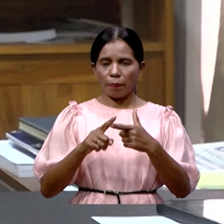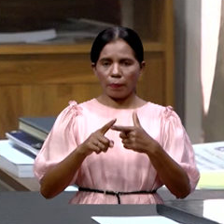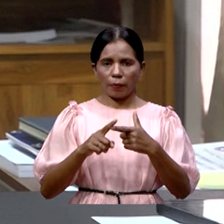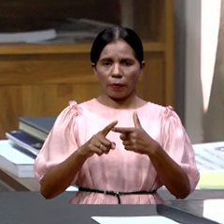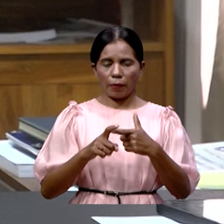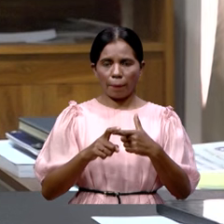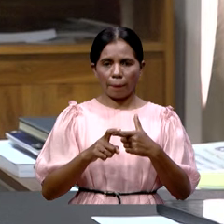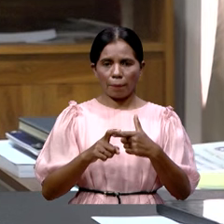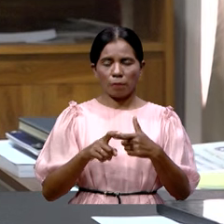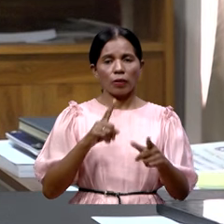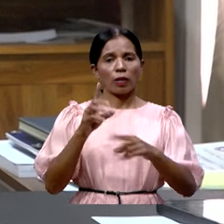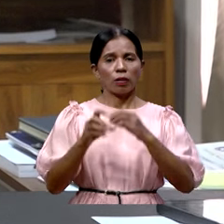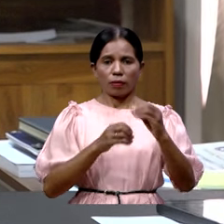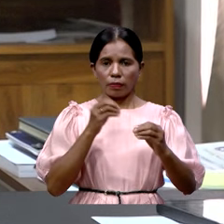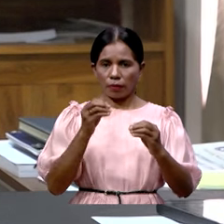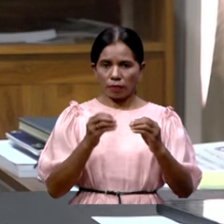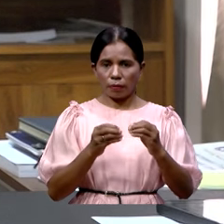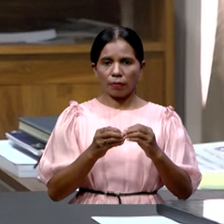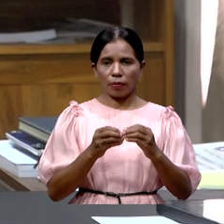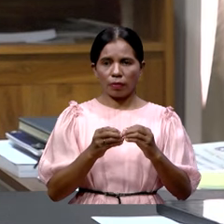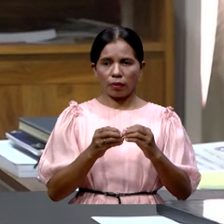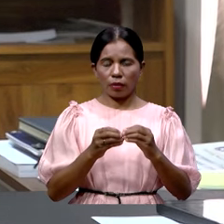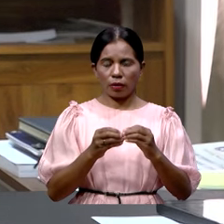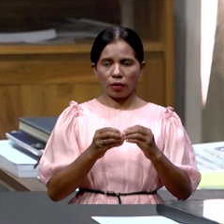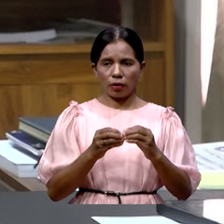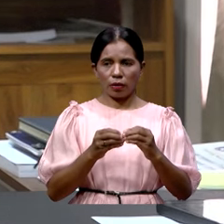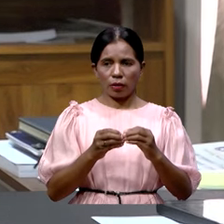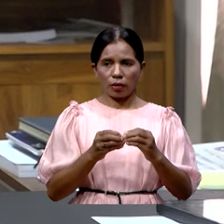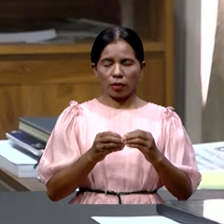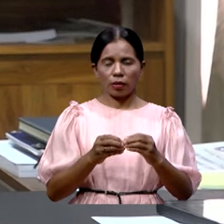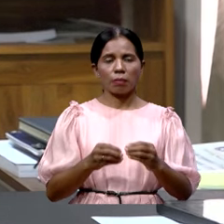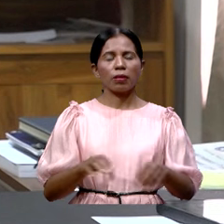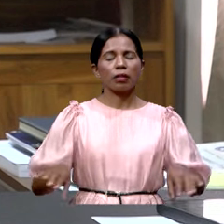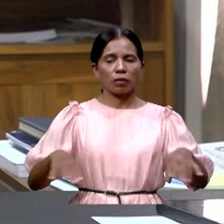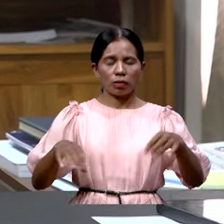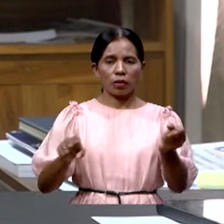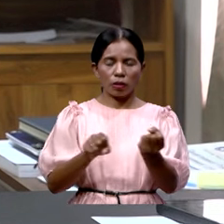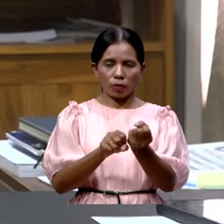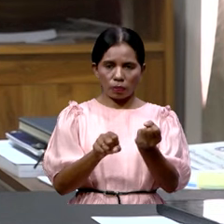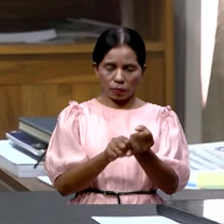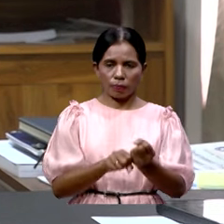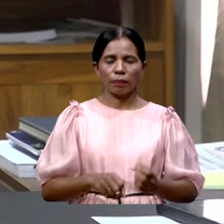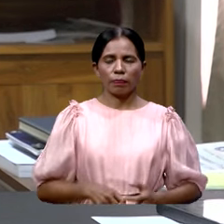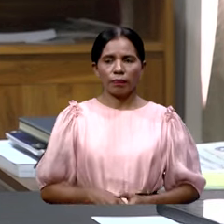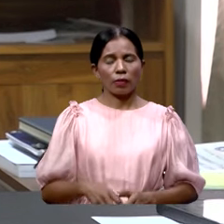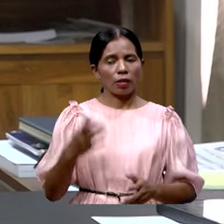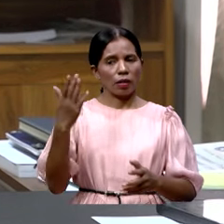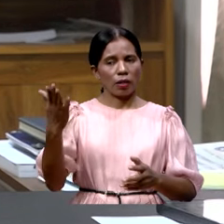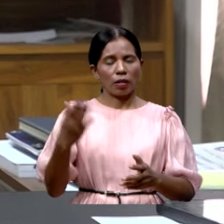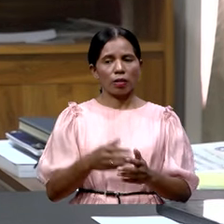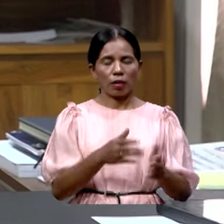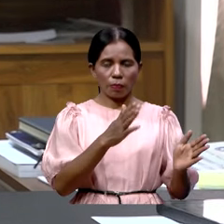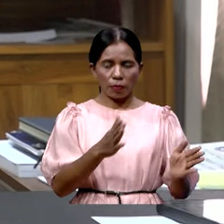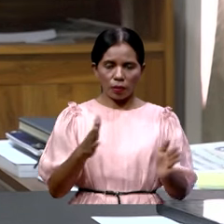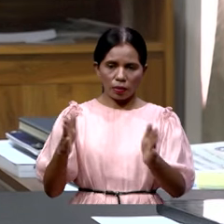ne be maka kulia kona ba regime contributivo e aí dana ba como processo